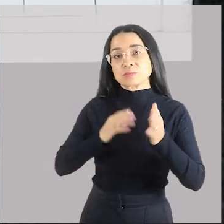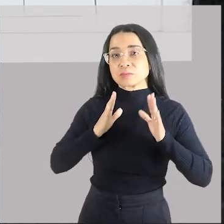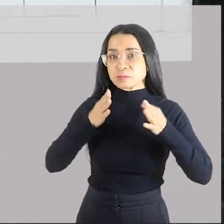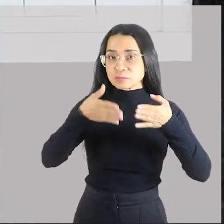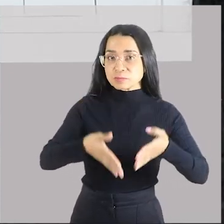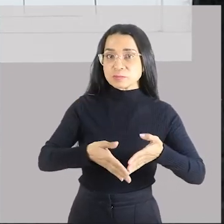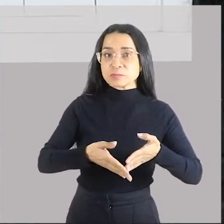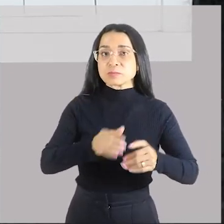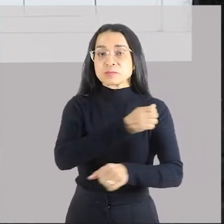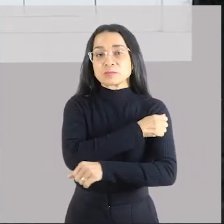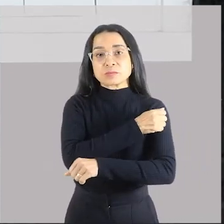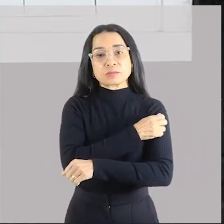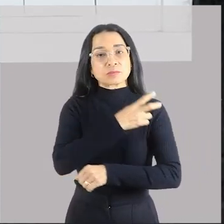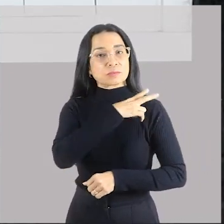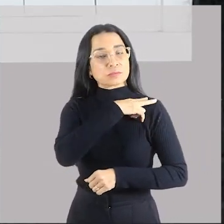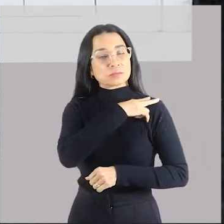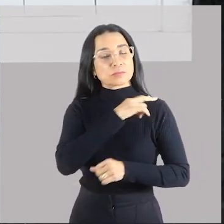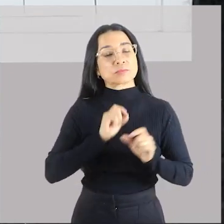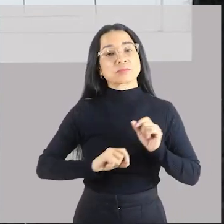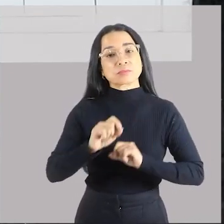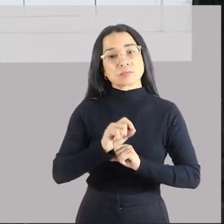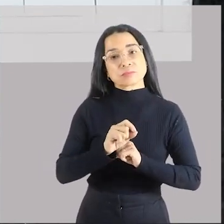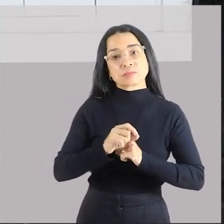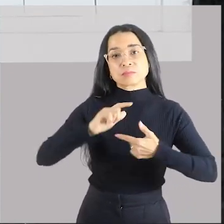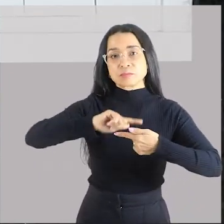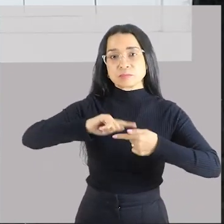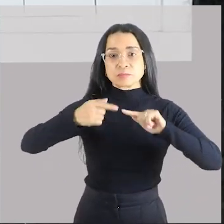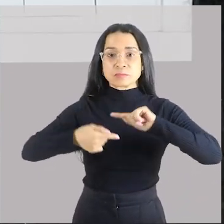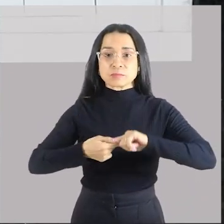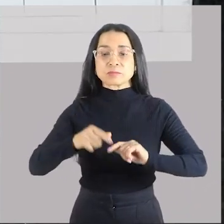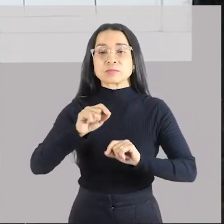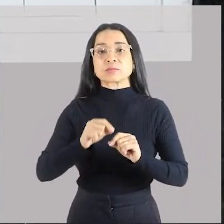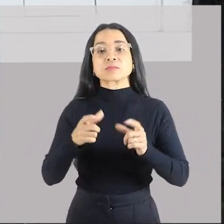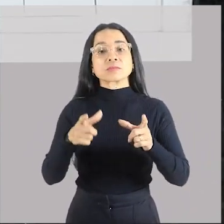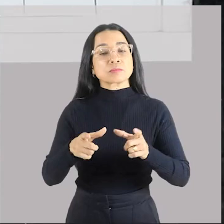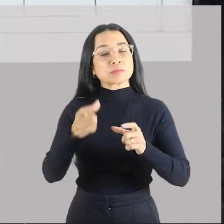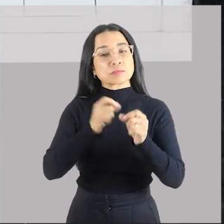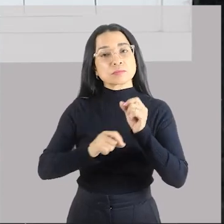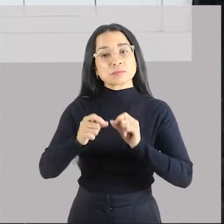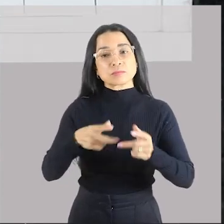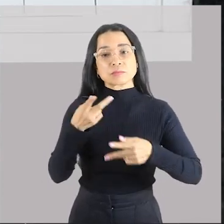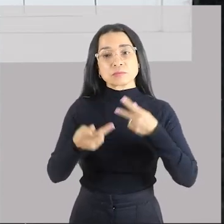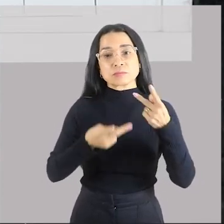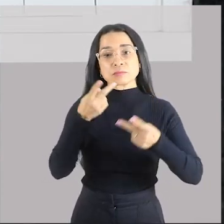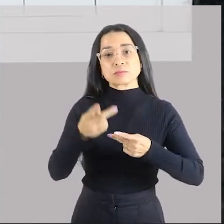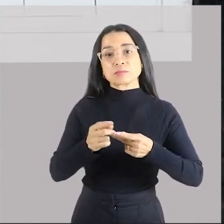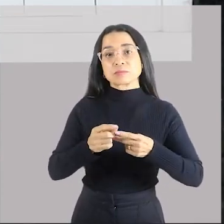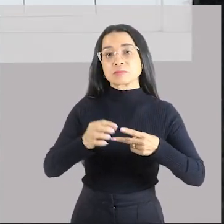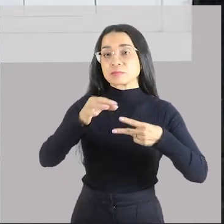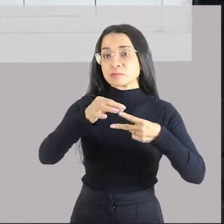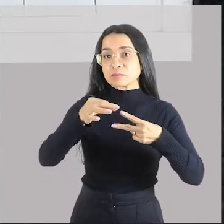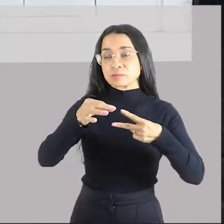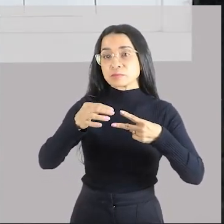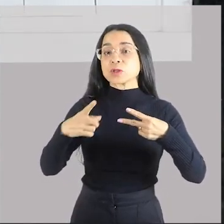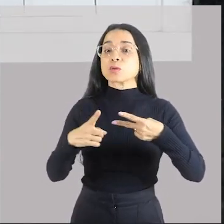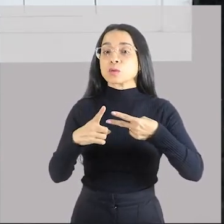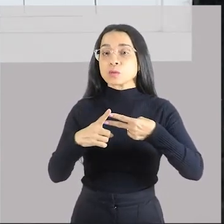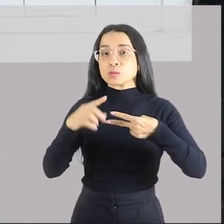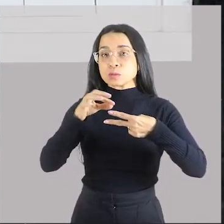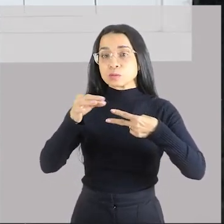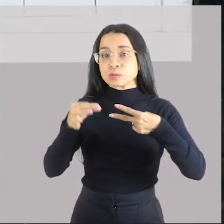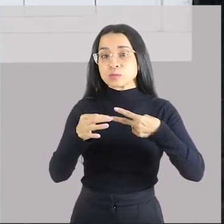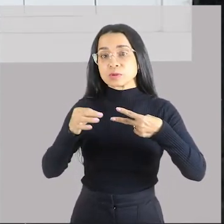nossos alunos da segunda série, né? Uma aula de geometria, onde nós vamos falar dos polígonos regulares,